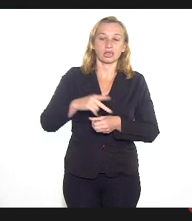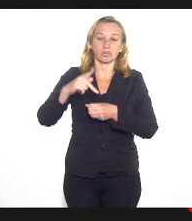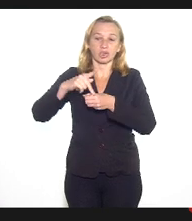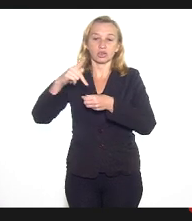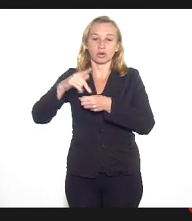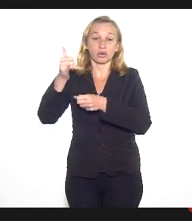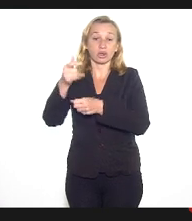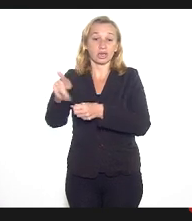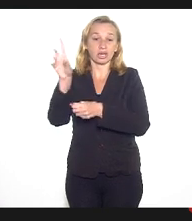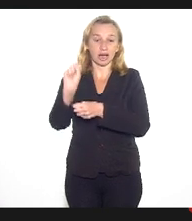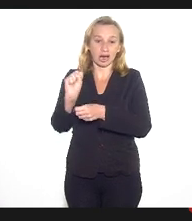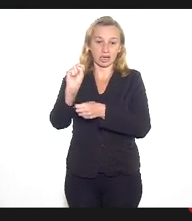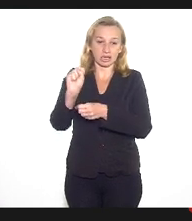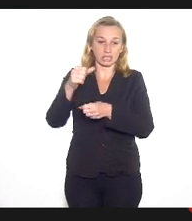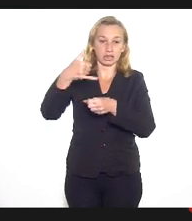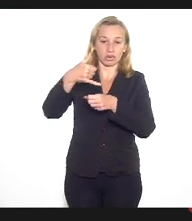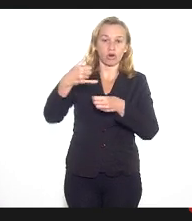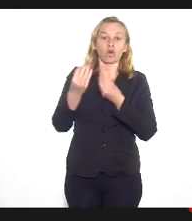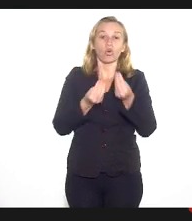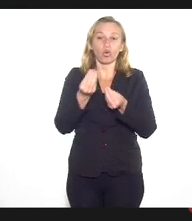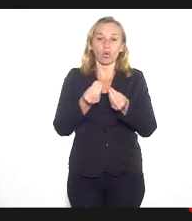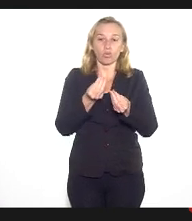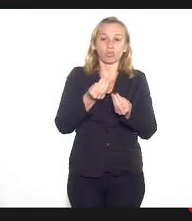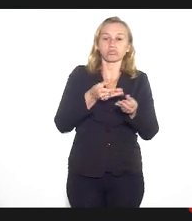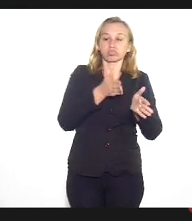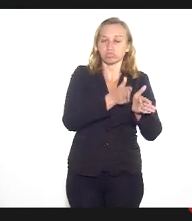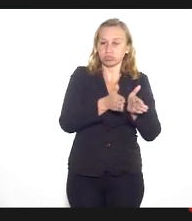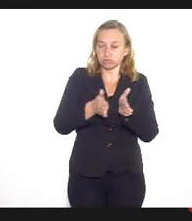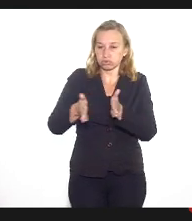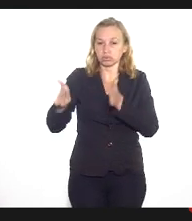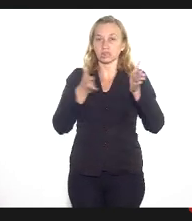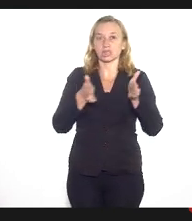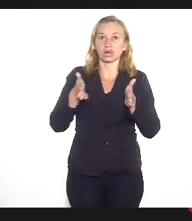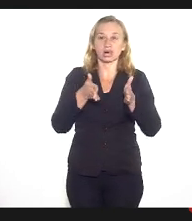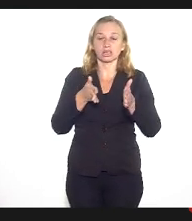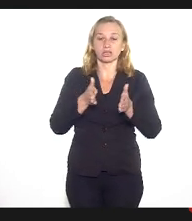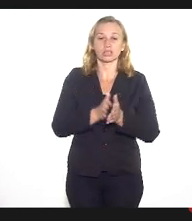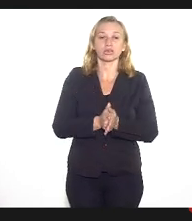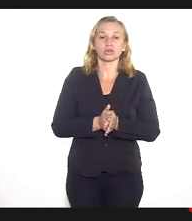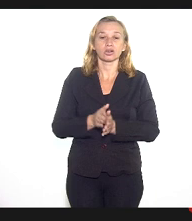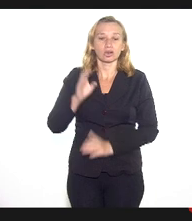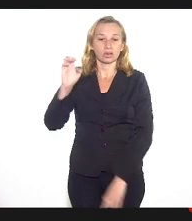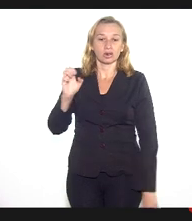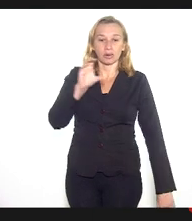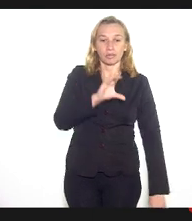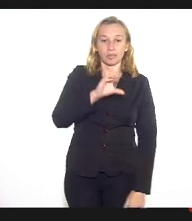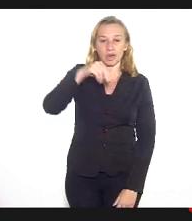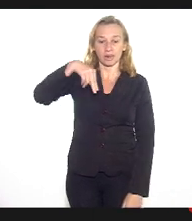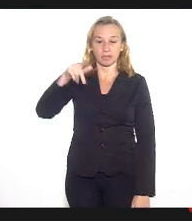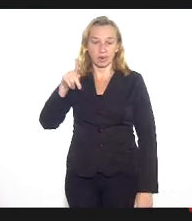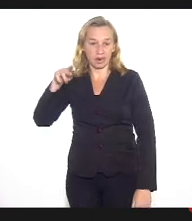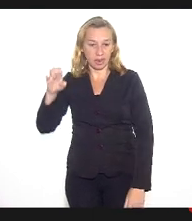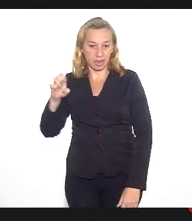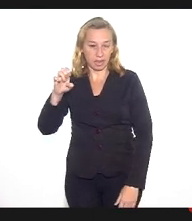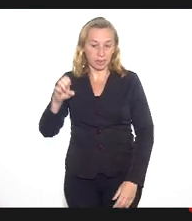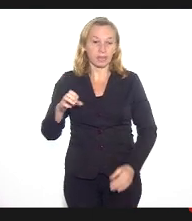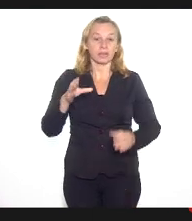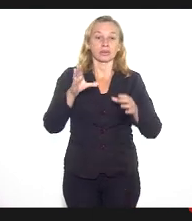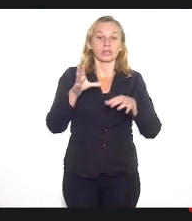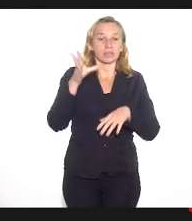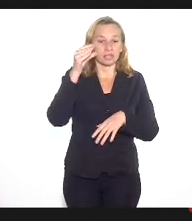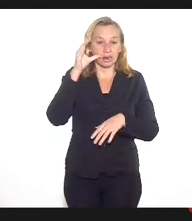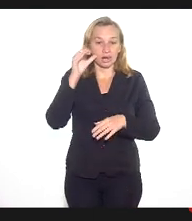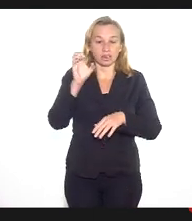três partes principais que participam desse processo. Por um lado, tem a ANP, que é quem propõe ao CNPE as áreas que são de interesse que sejam